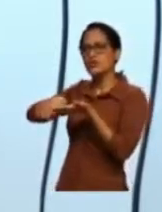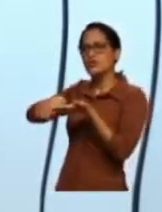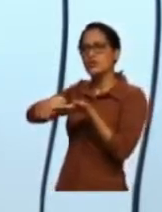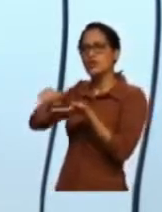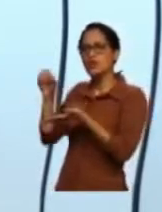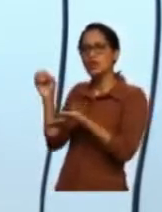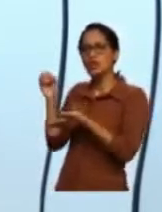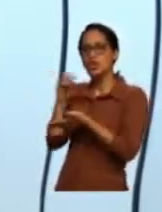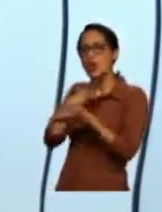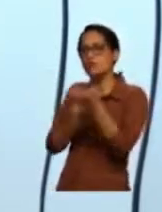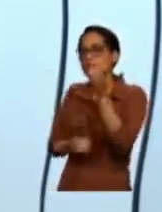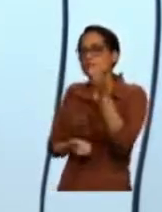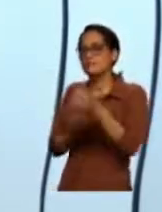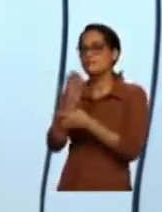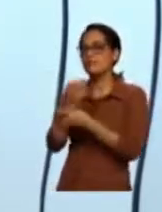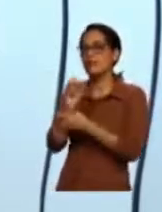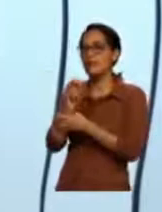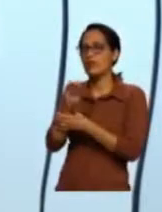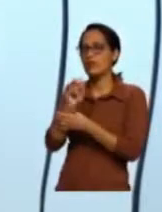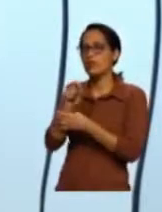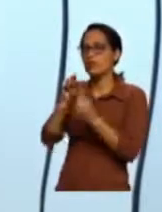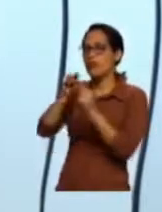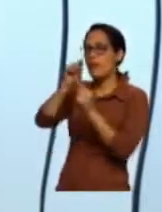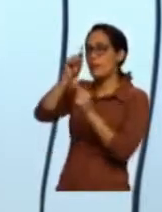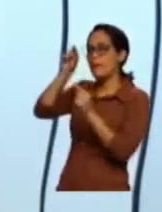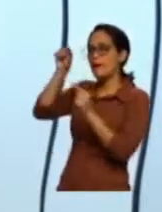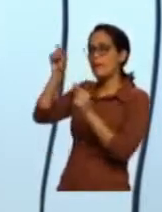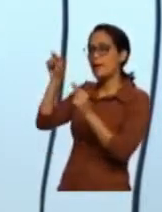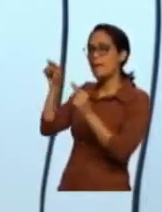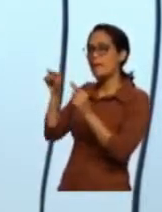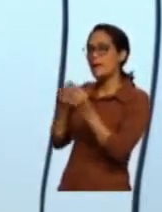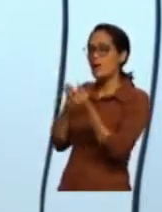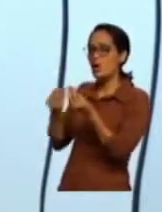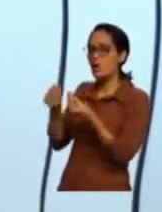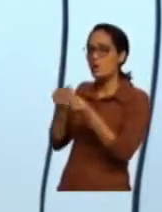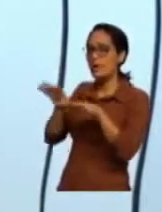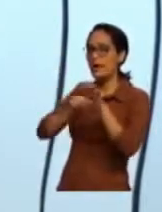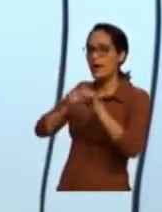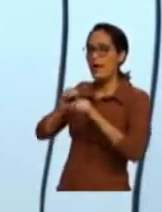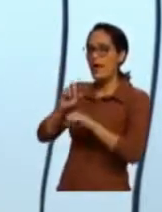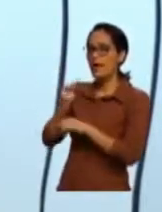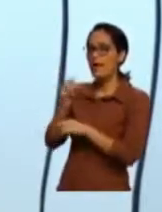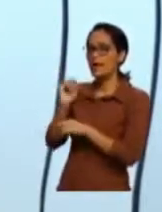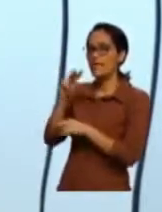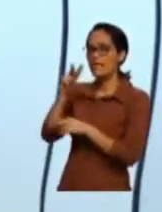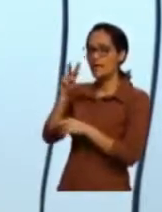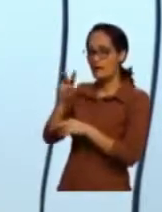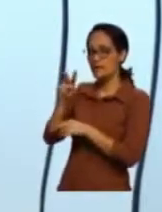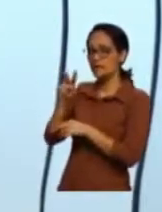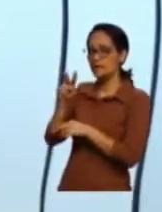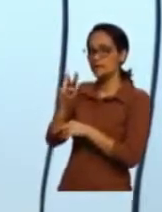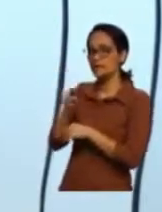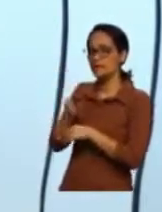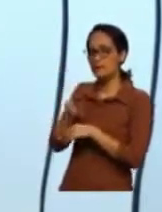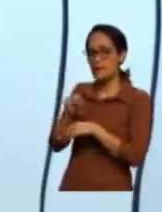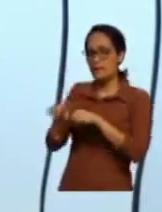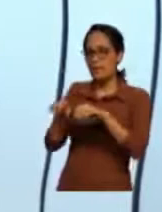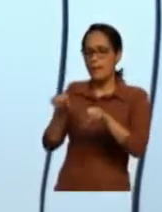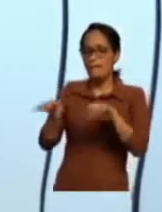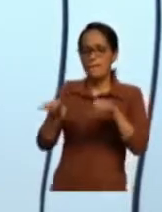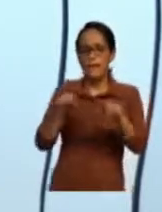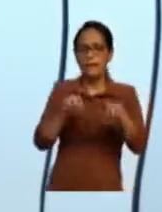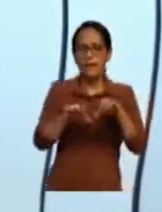novo vírus. Então, isso é o mecanismo de contaminação do HIV. Quando a pessoa, então, ela vai